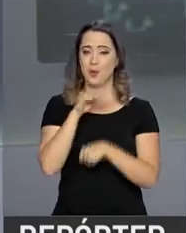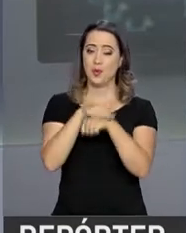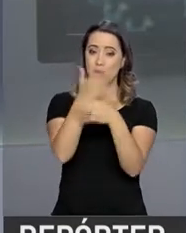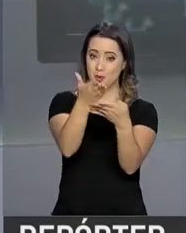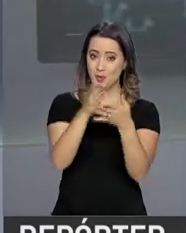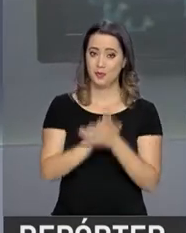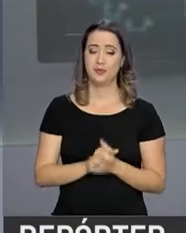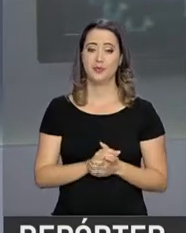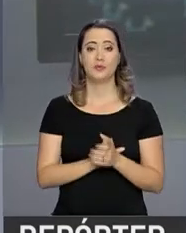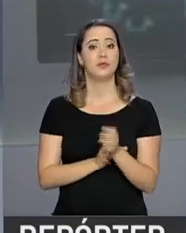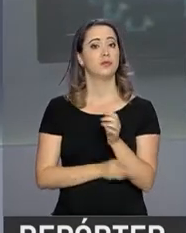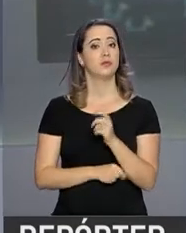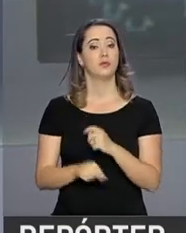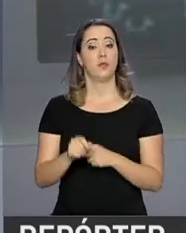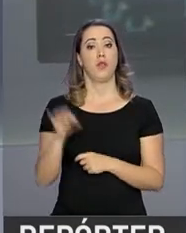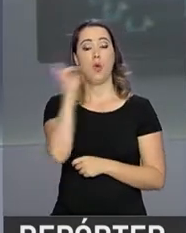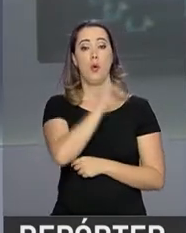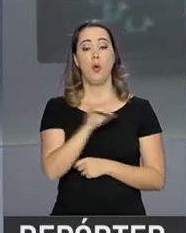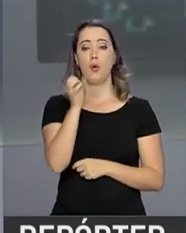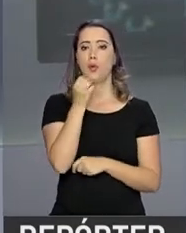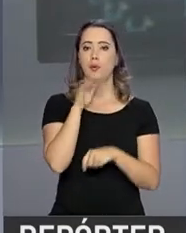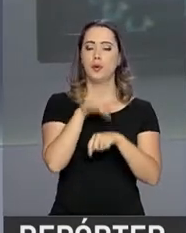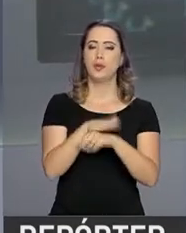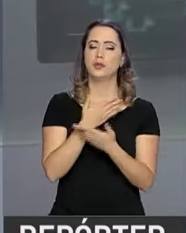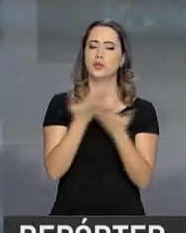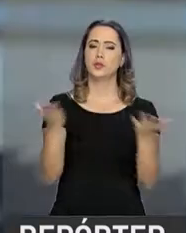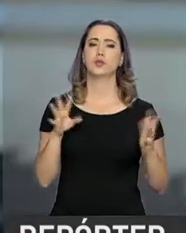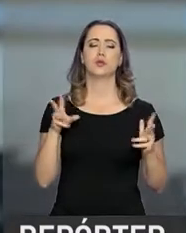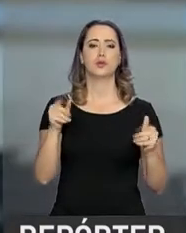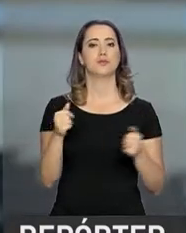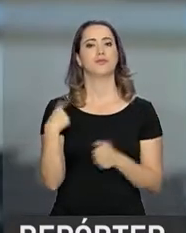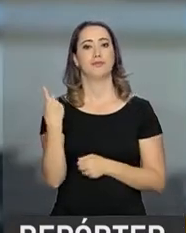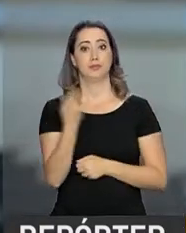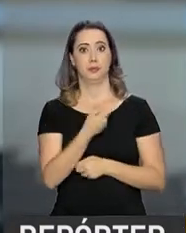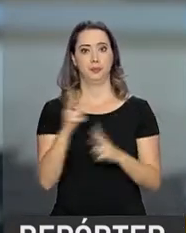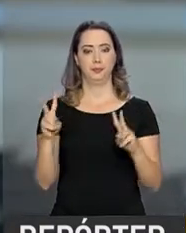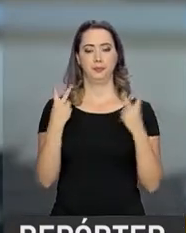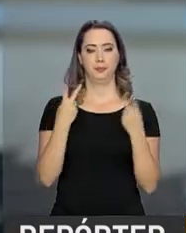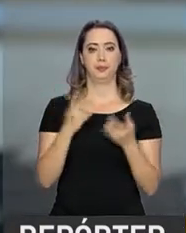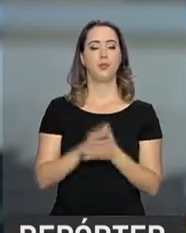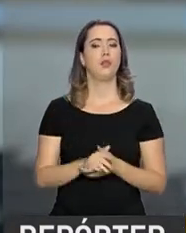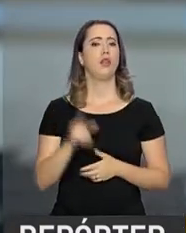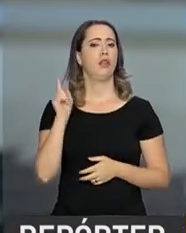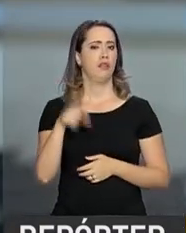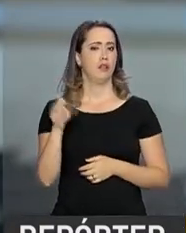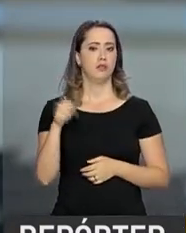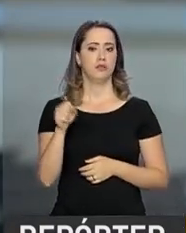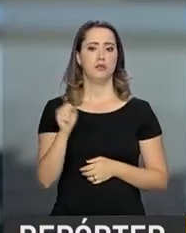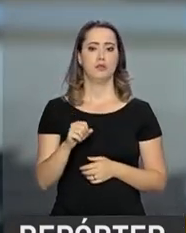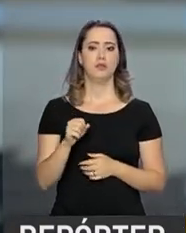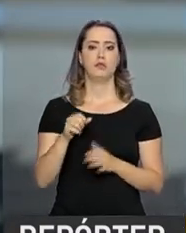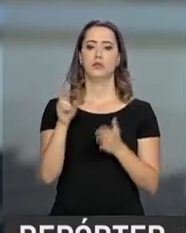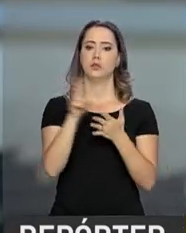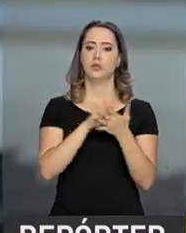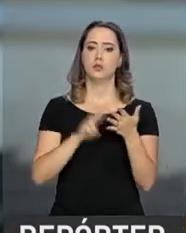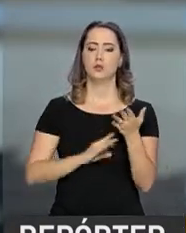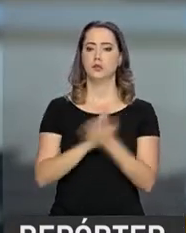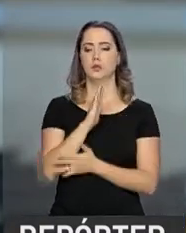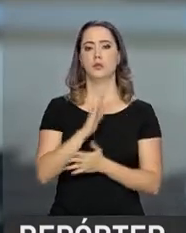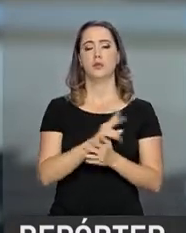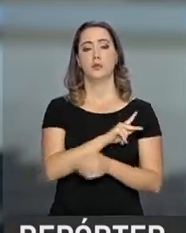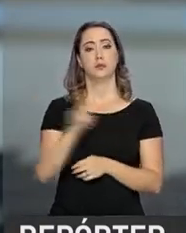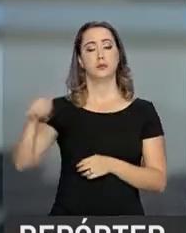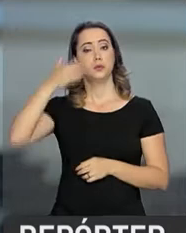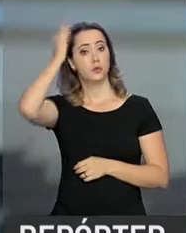para você. Olá, Roberto. Boa noite. Uma boa noite a todos. É isso mesmo. O texto foi sancionado pelo